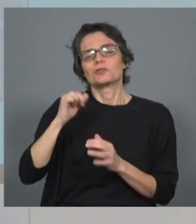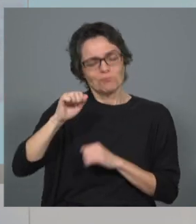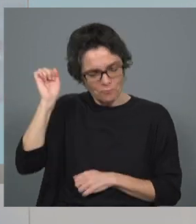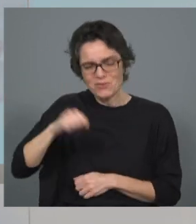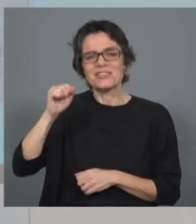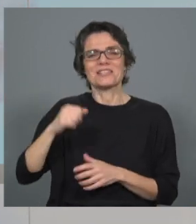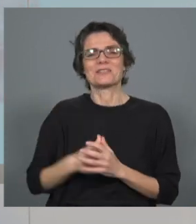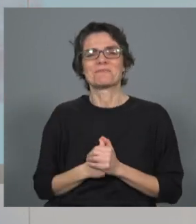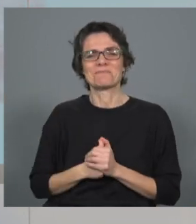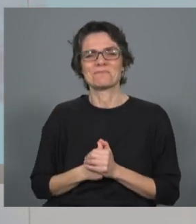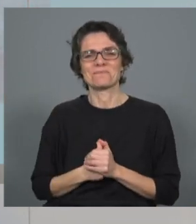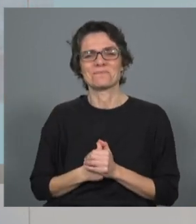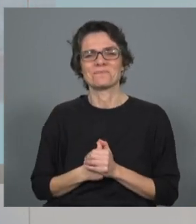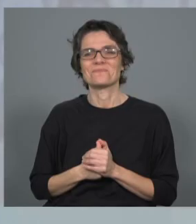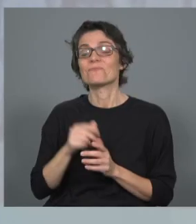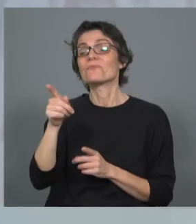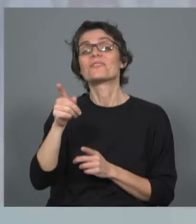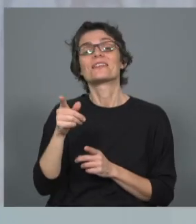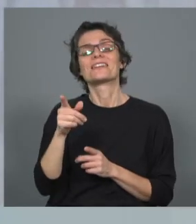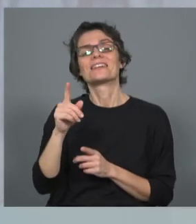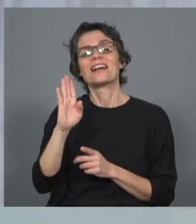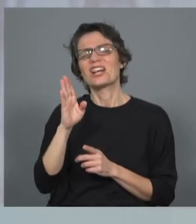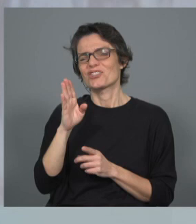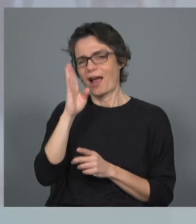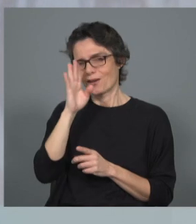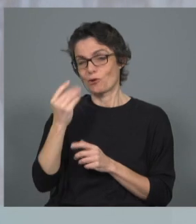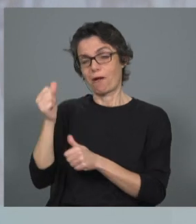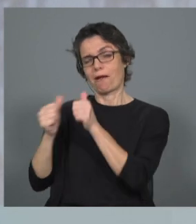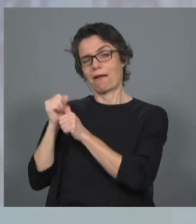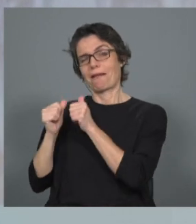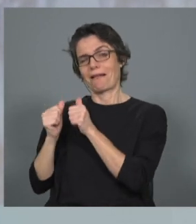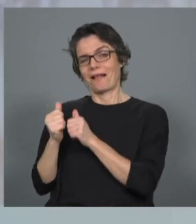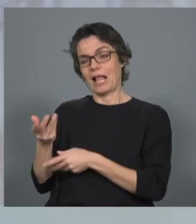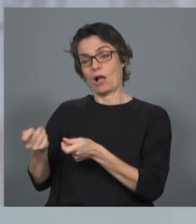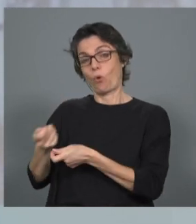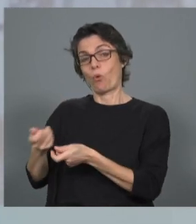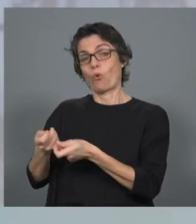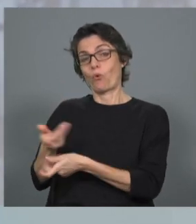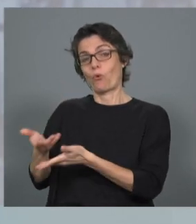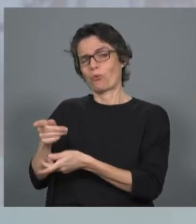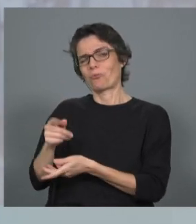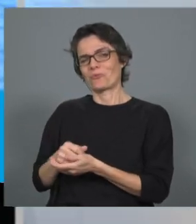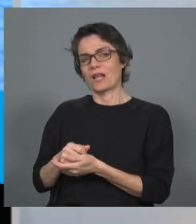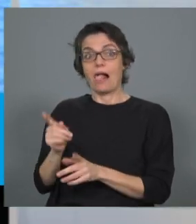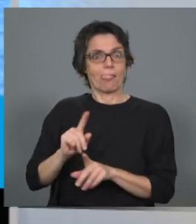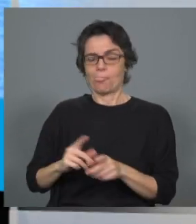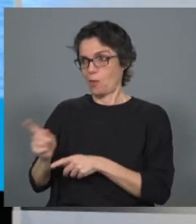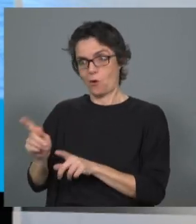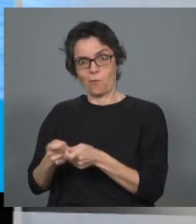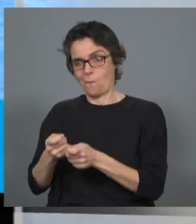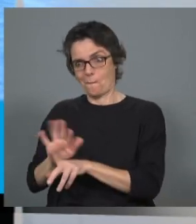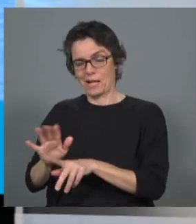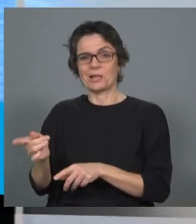ao chamamento dele. O diácono António uma vez pensou em voltar à gestão de marketing? Não, à gestão de marketing não, à política não.